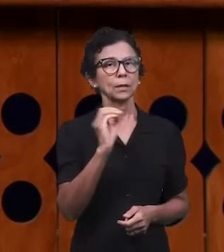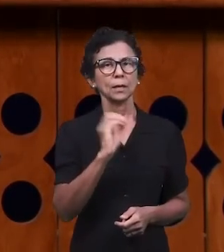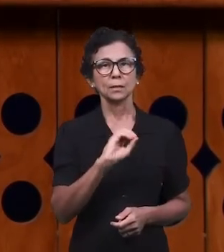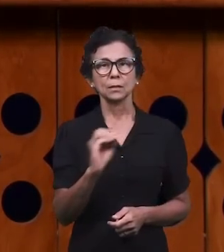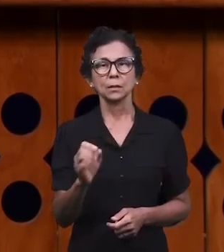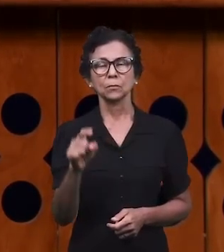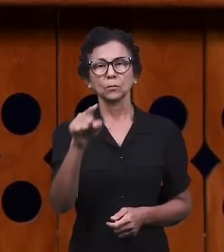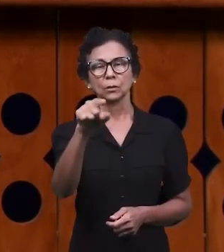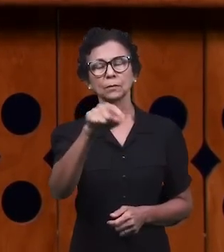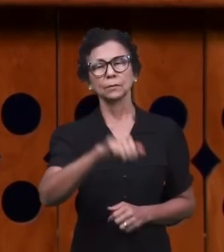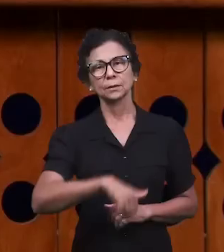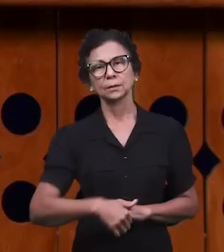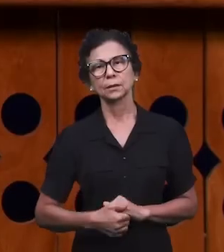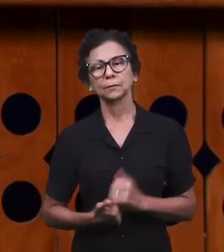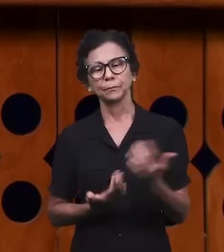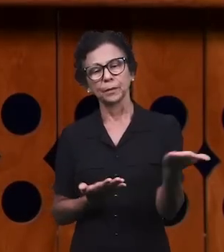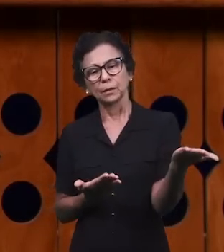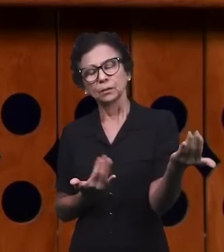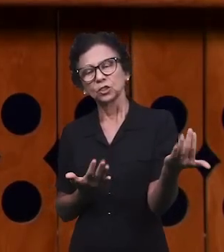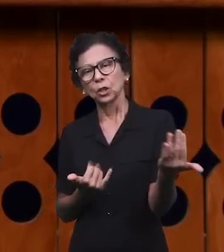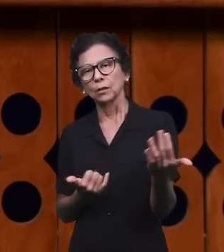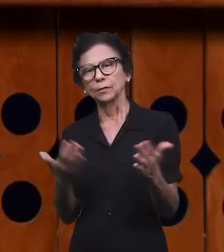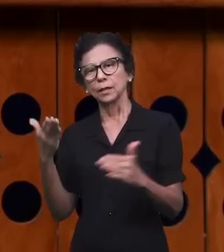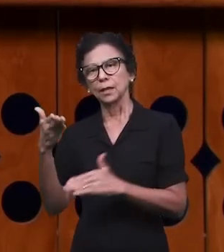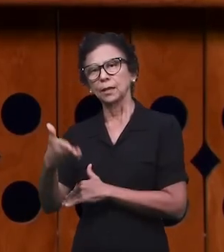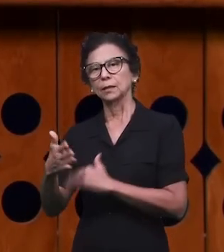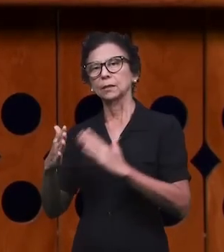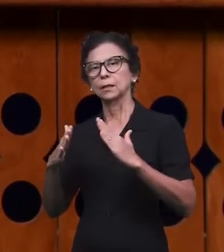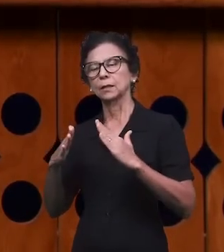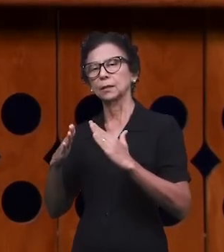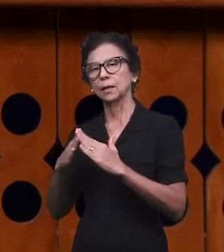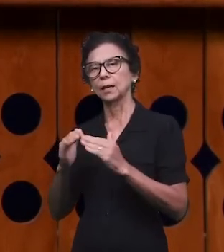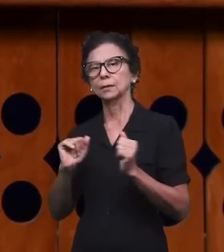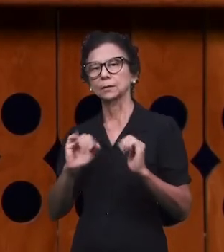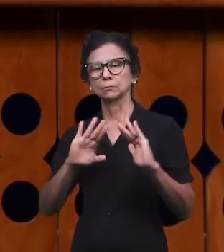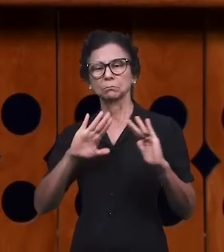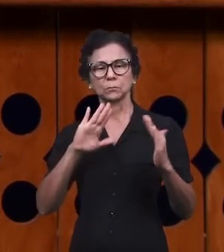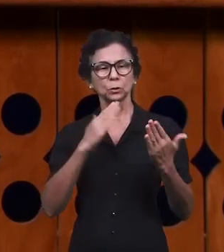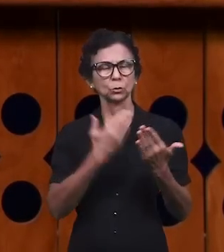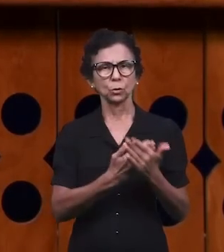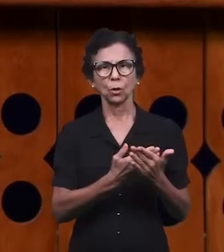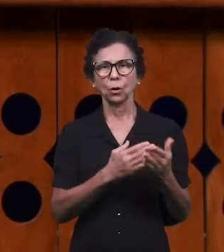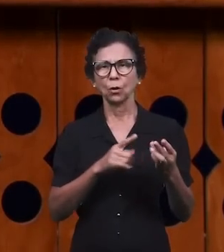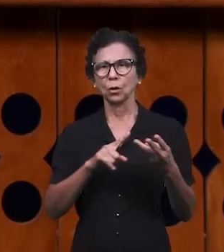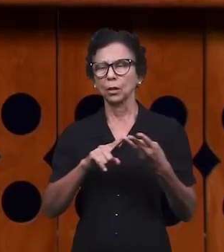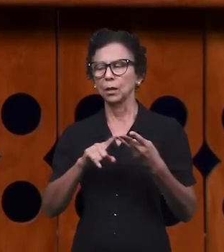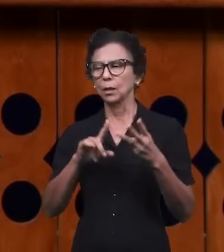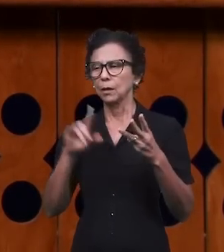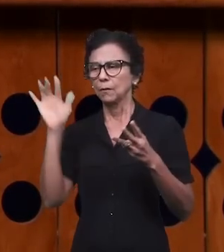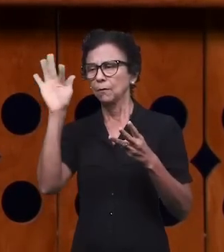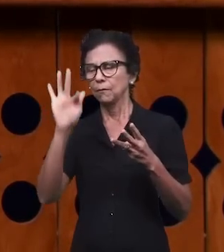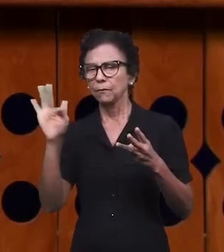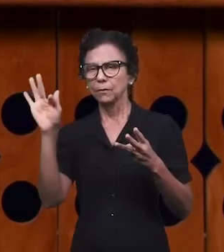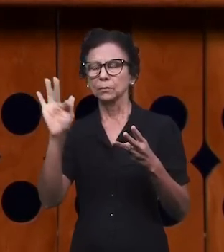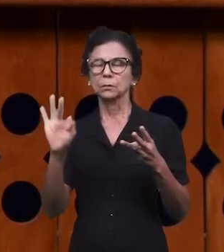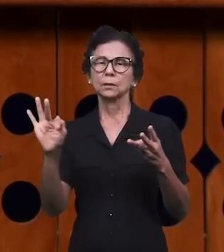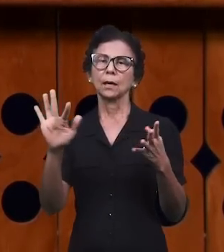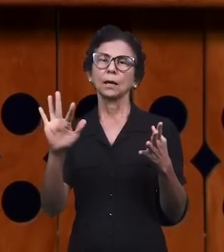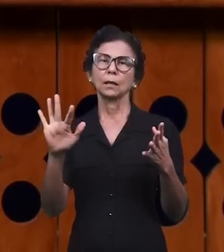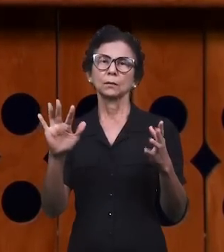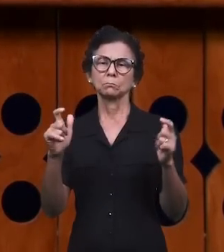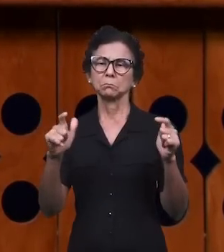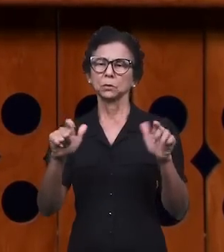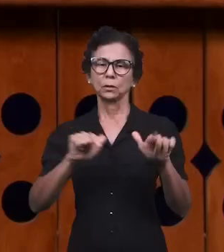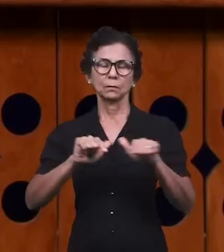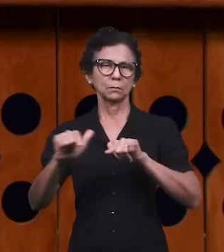você jovem, quando você chega dentro da sua casa, na sua escola, na sua faculdade, no seu local